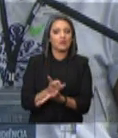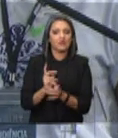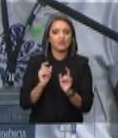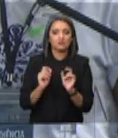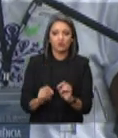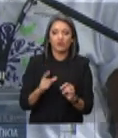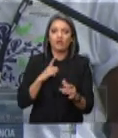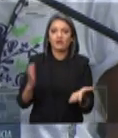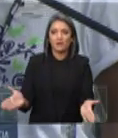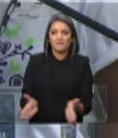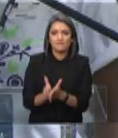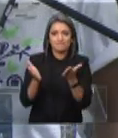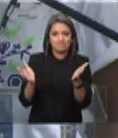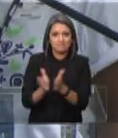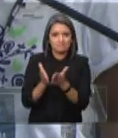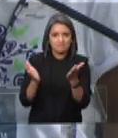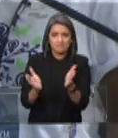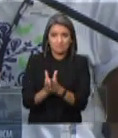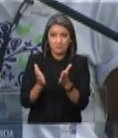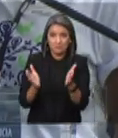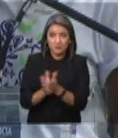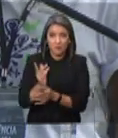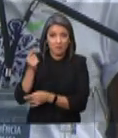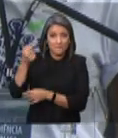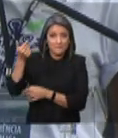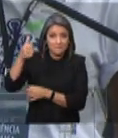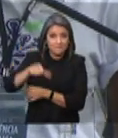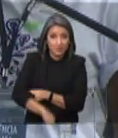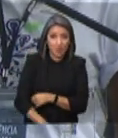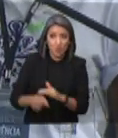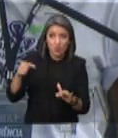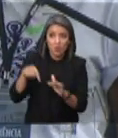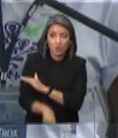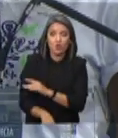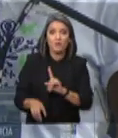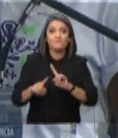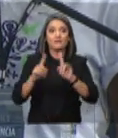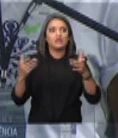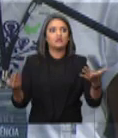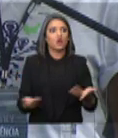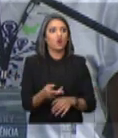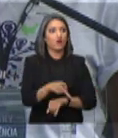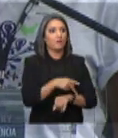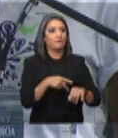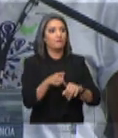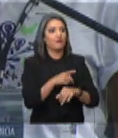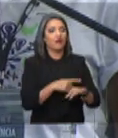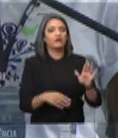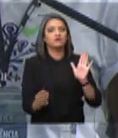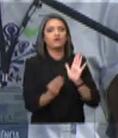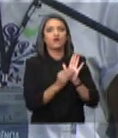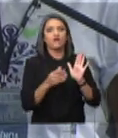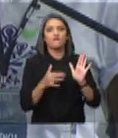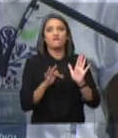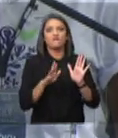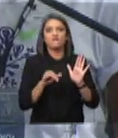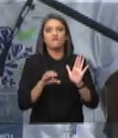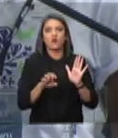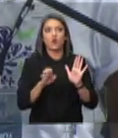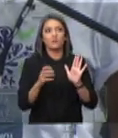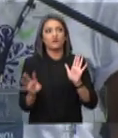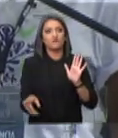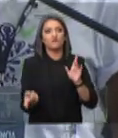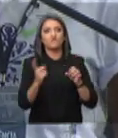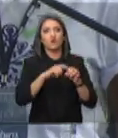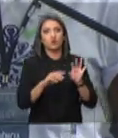da extrema pobreza no Brasil o retorno do país ao mapa da fome com o contingente de mais de 33 milhões